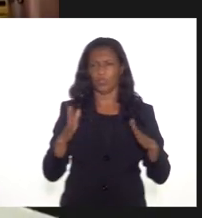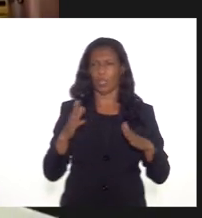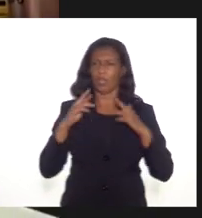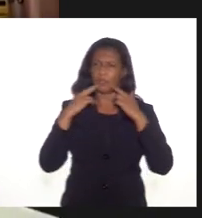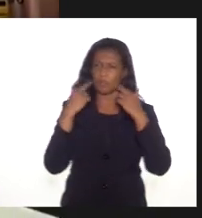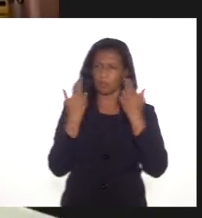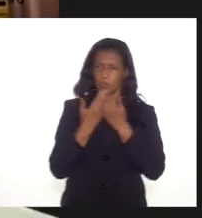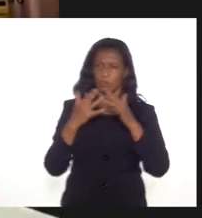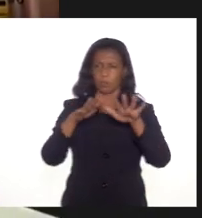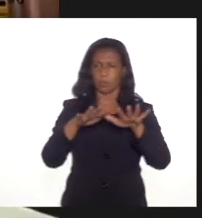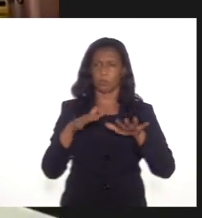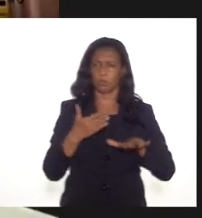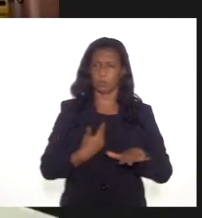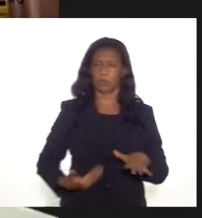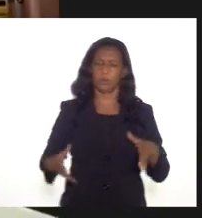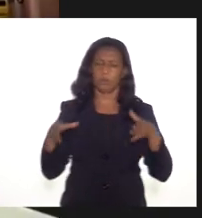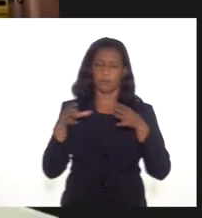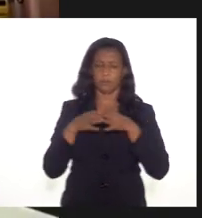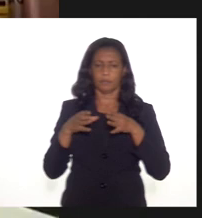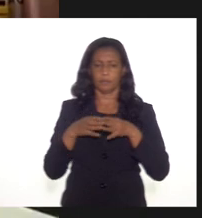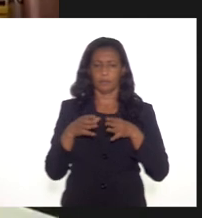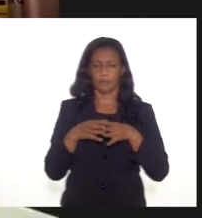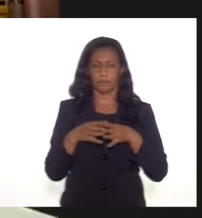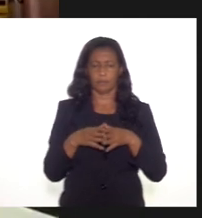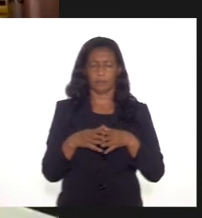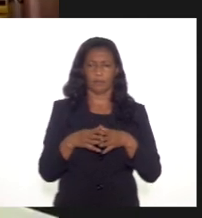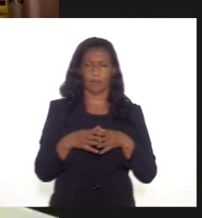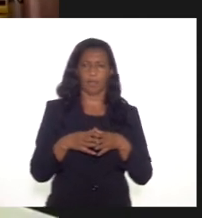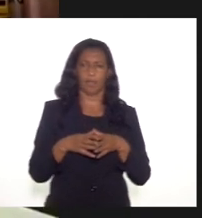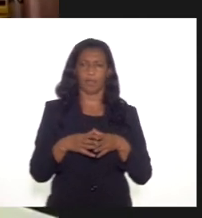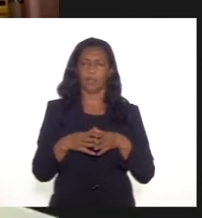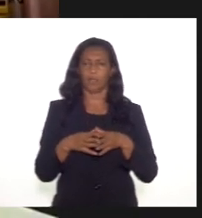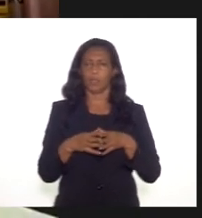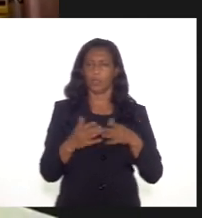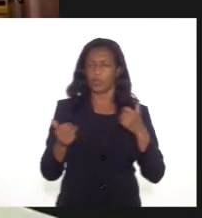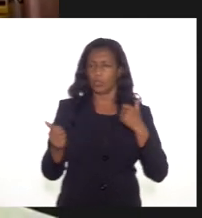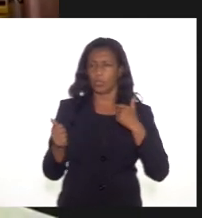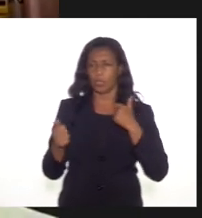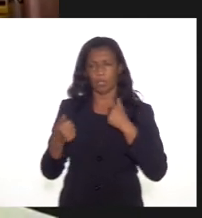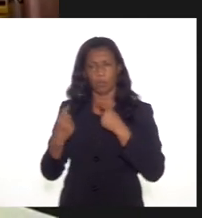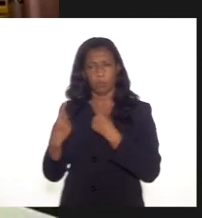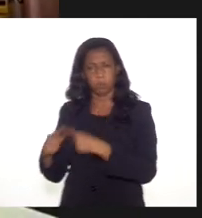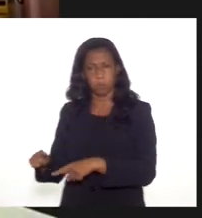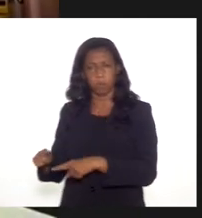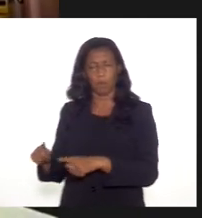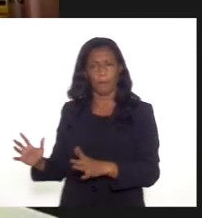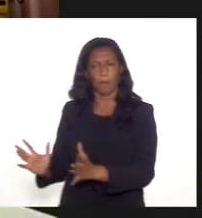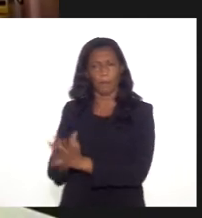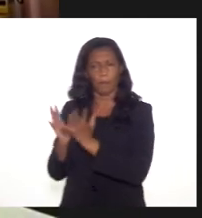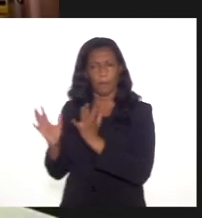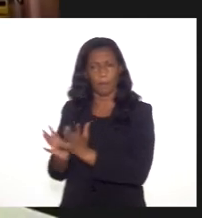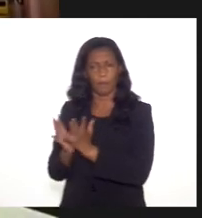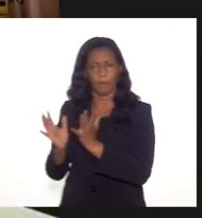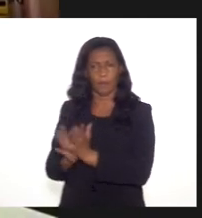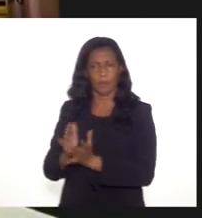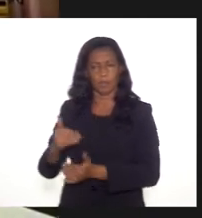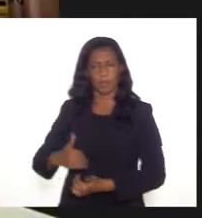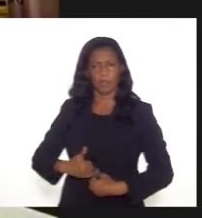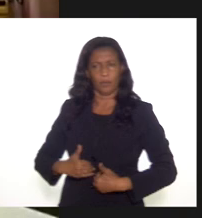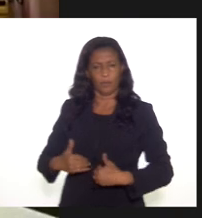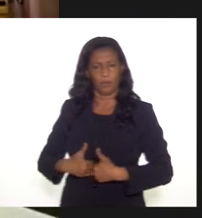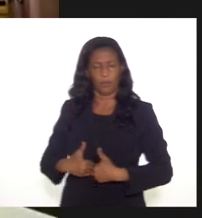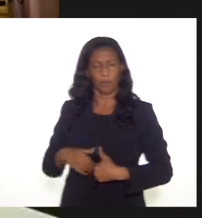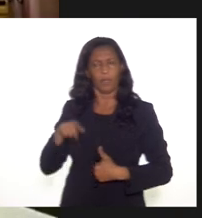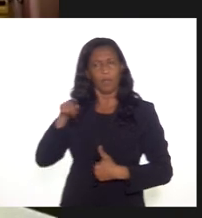audiência pública pela comissão de enfrentamento à miséria e à extrema pobreza do Rio de Janeiro e ali